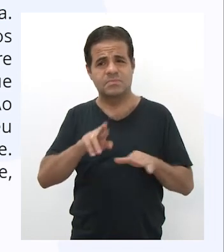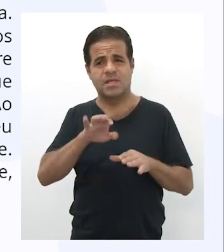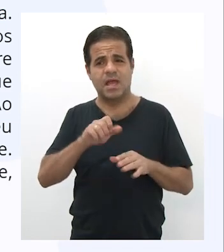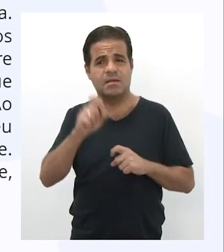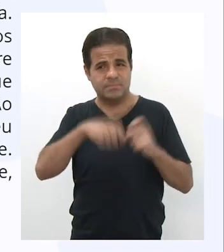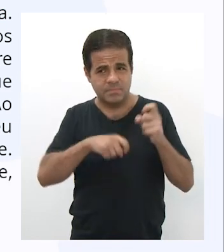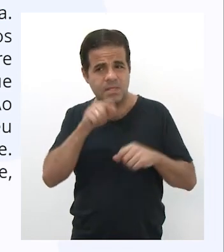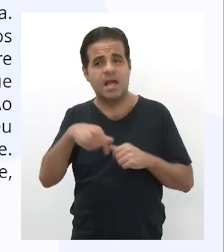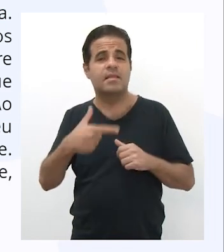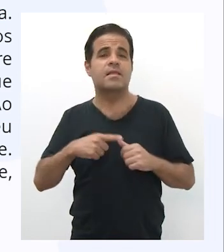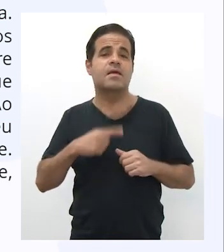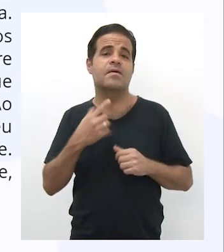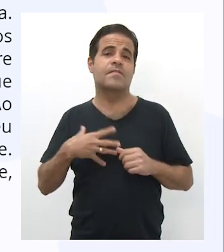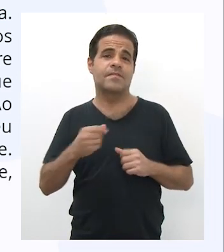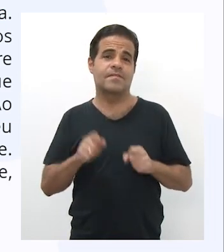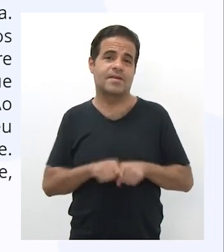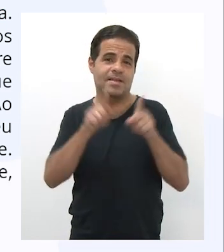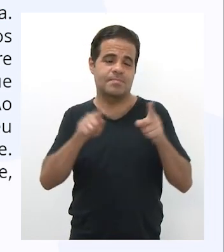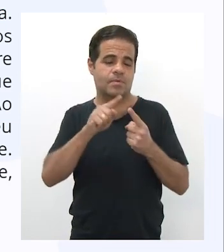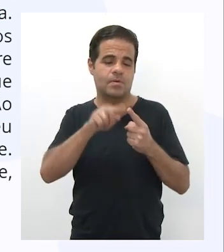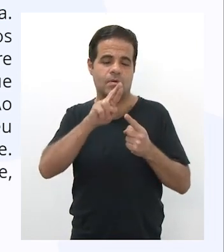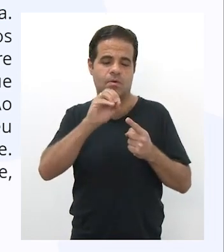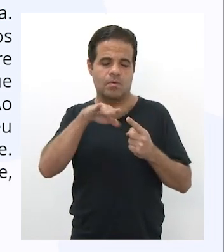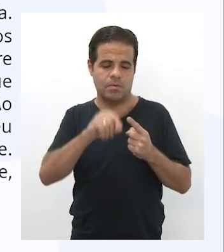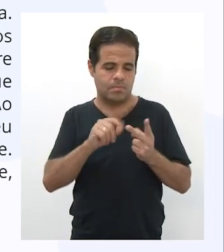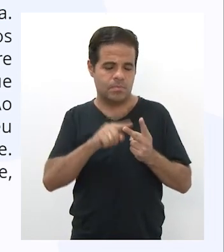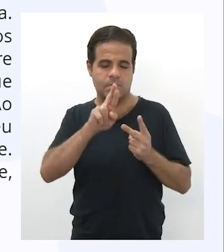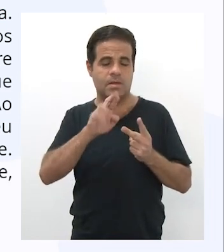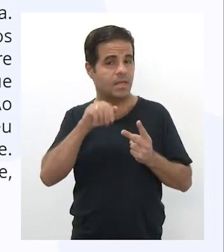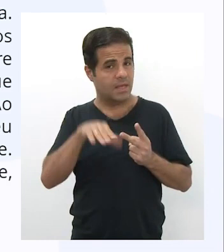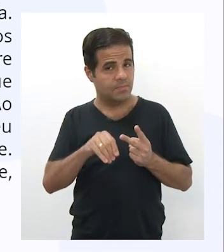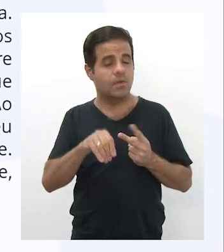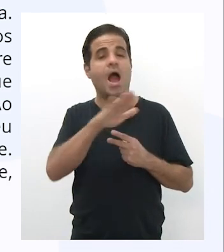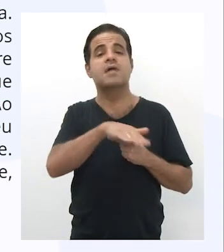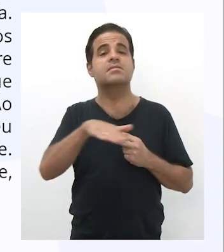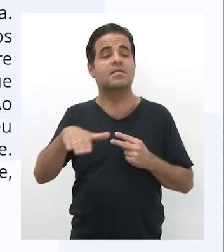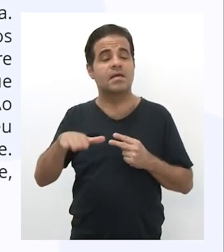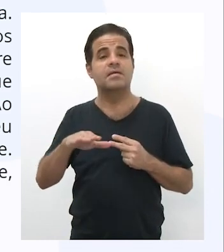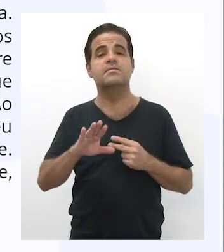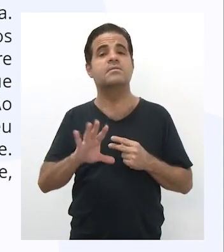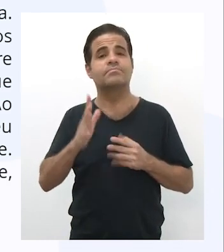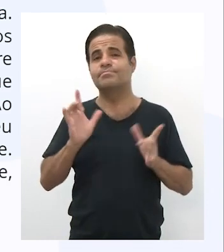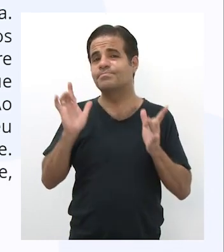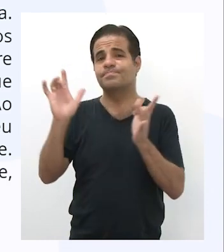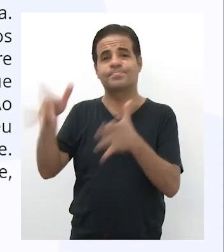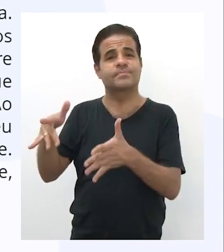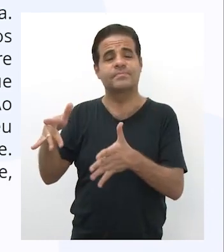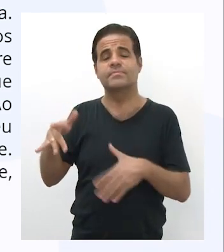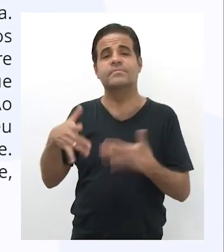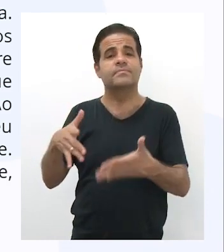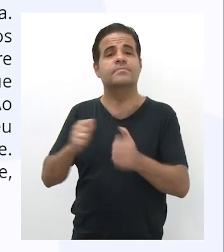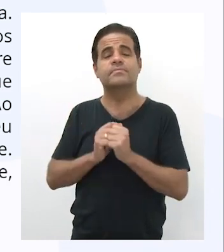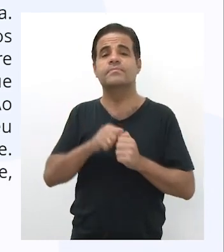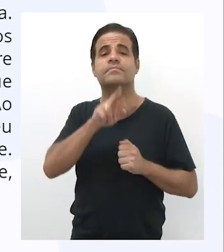luz aos gêmeos Rômulo e Remo. As crianças foram abandonadas